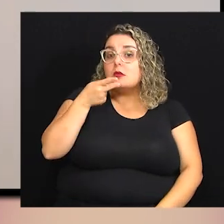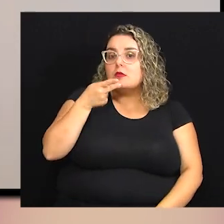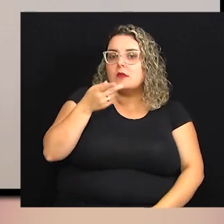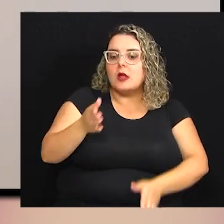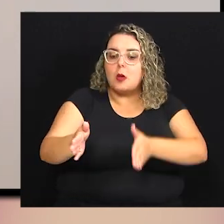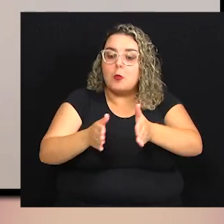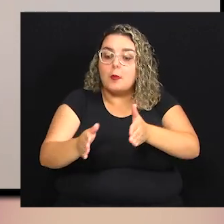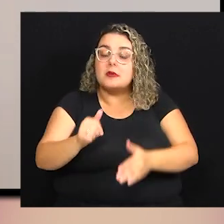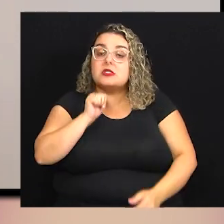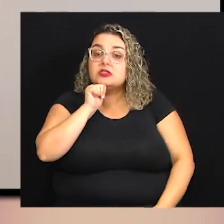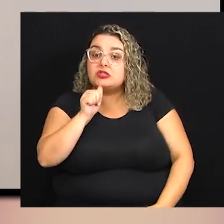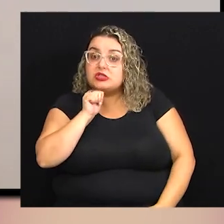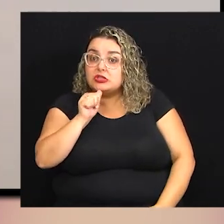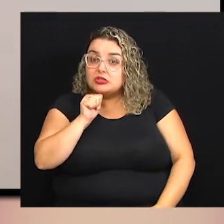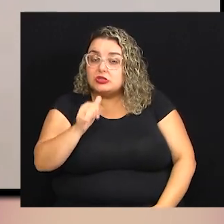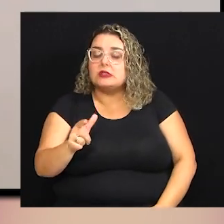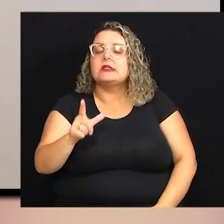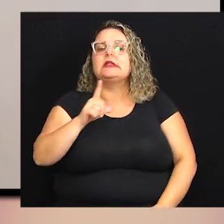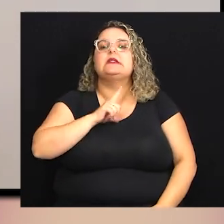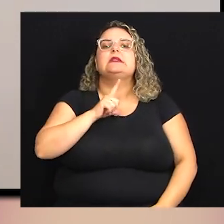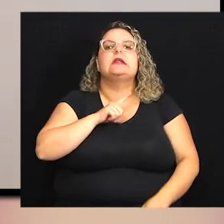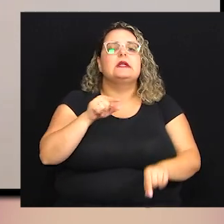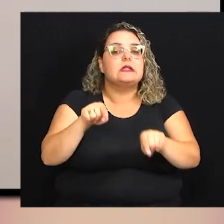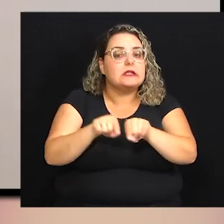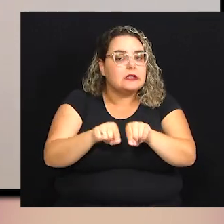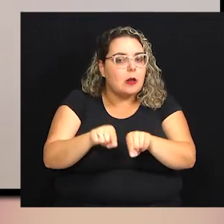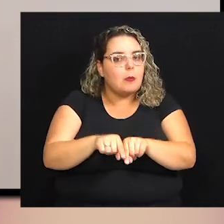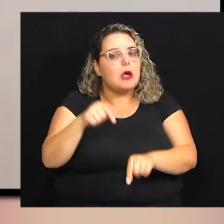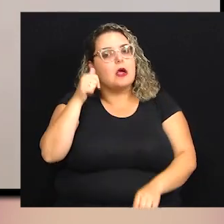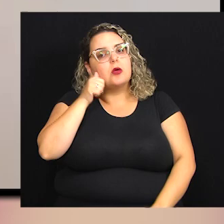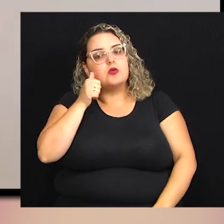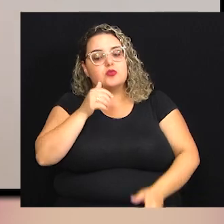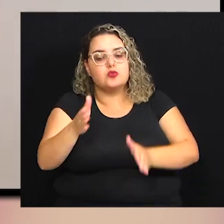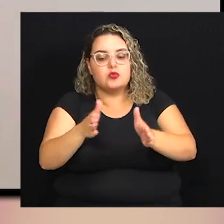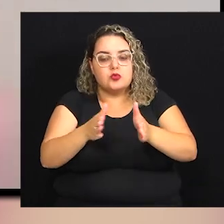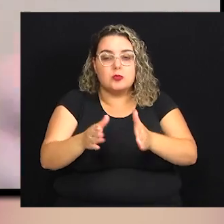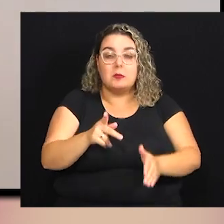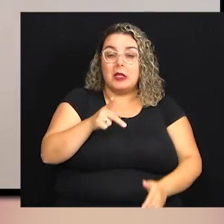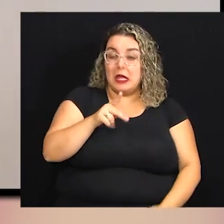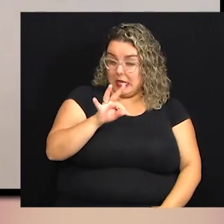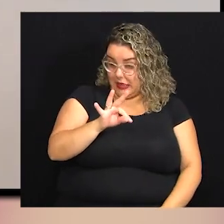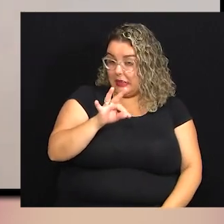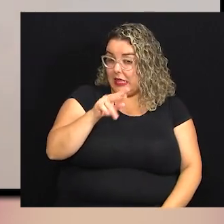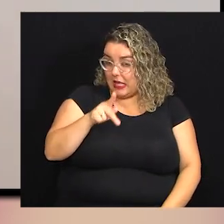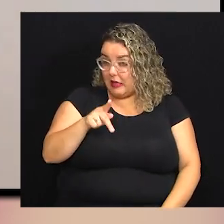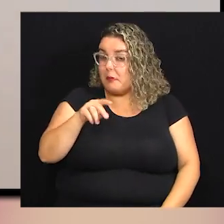em períodos menstruais, que a gente tem também a questão da mulher em períodos